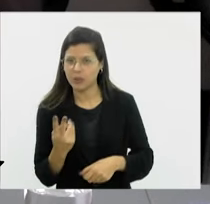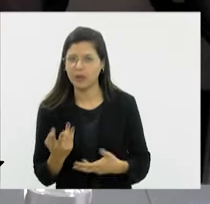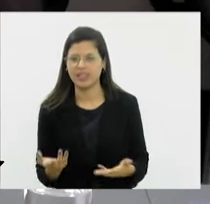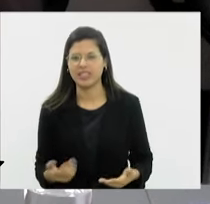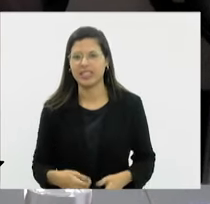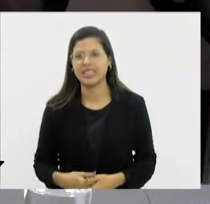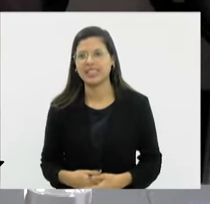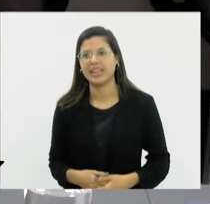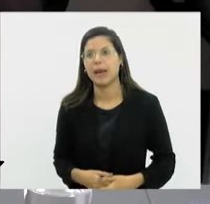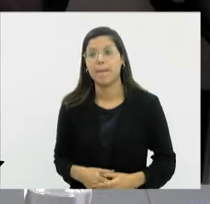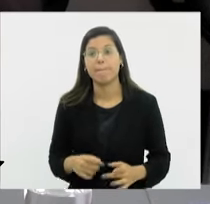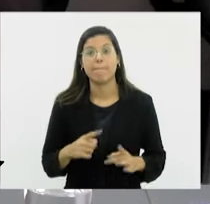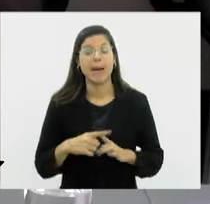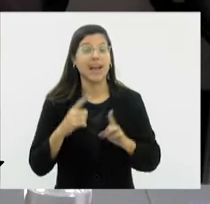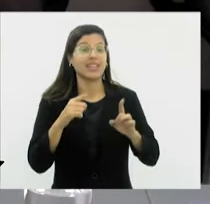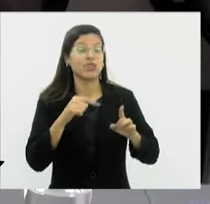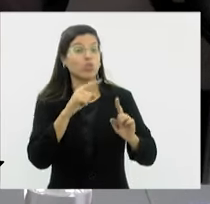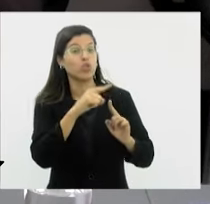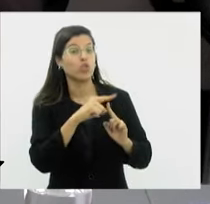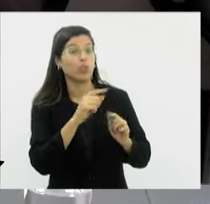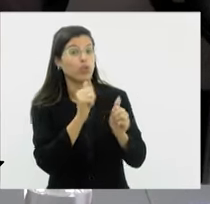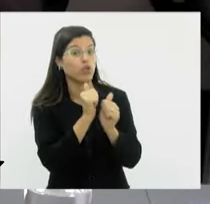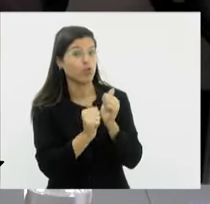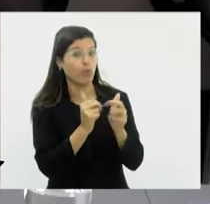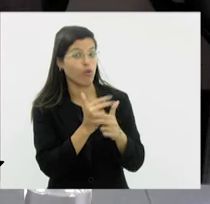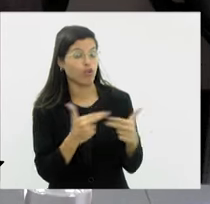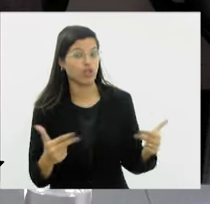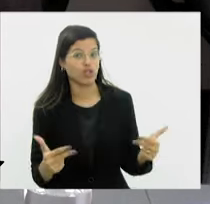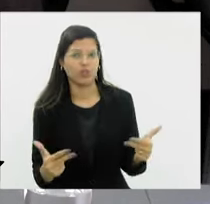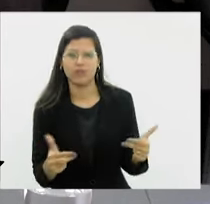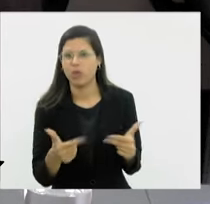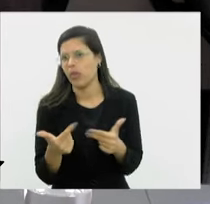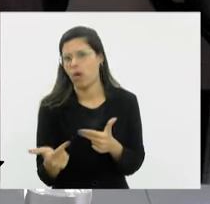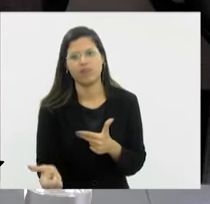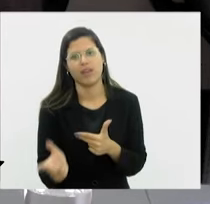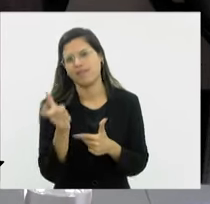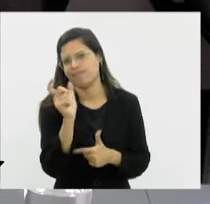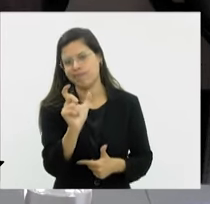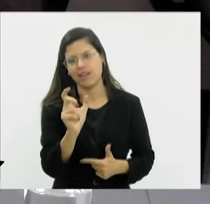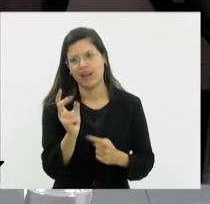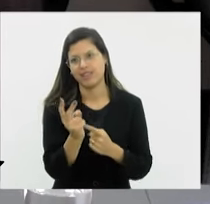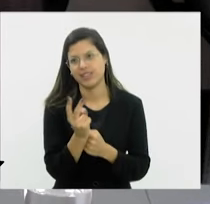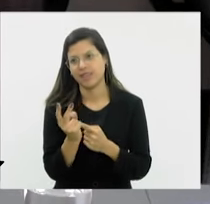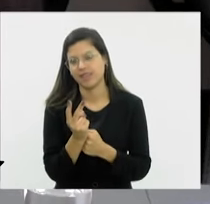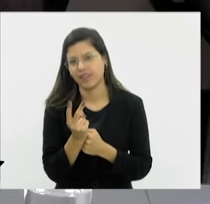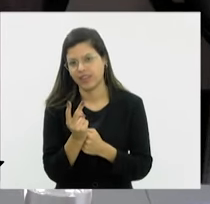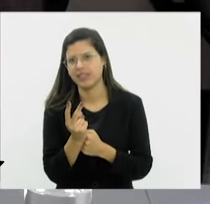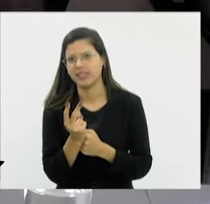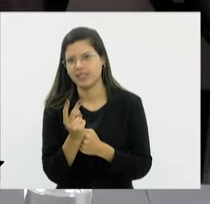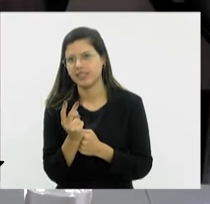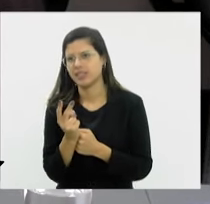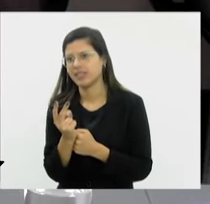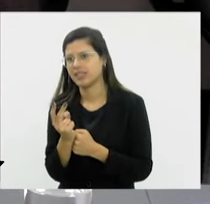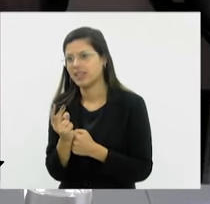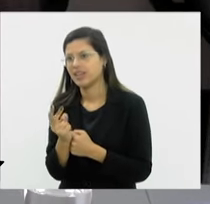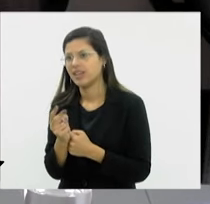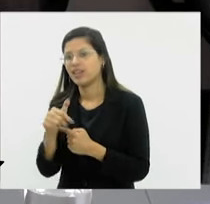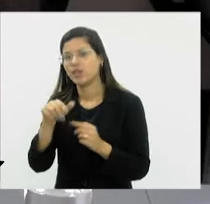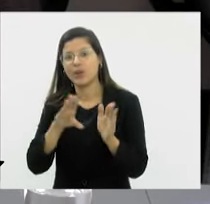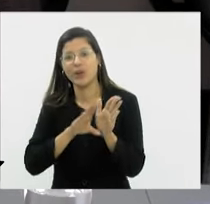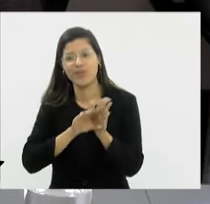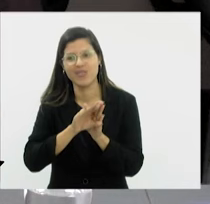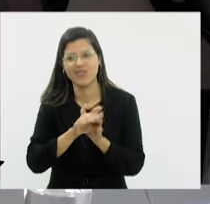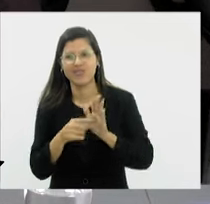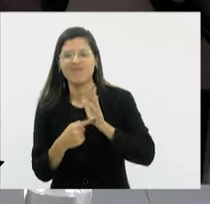a modalidade esportiva, genérica, não tem a palavra defesa. Isso é o que me diz o Hugo, você está entendendo?